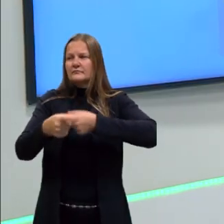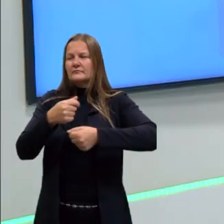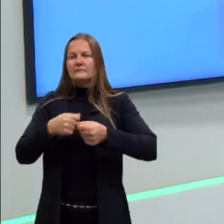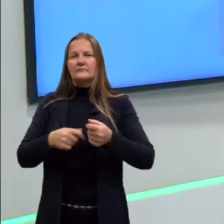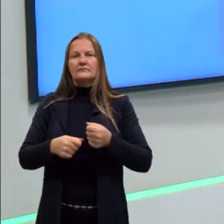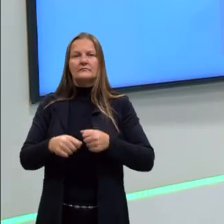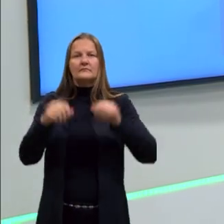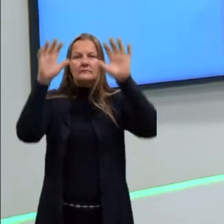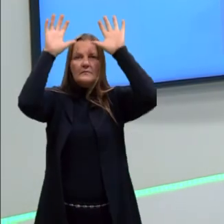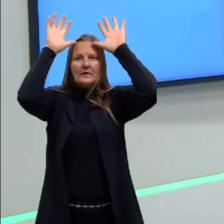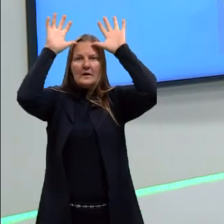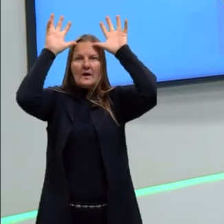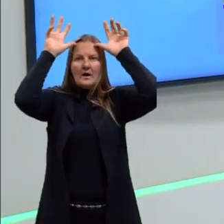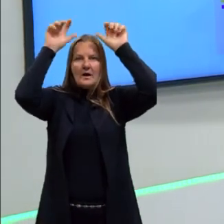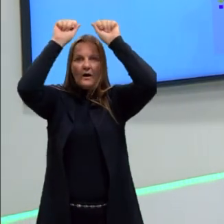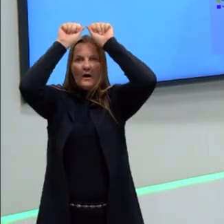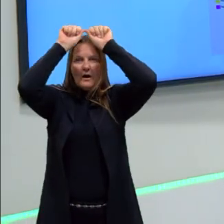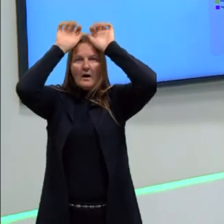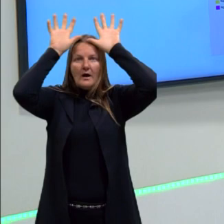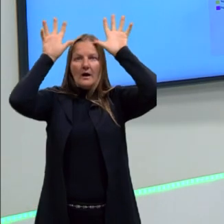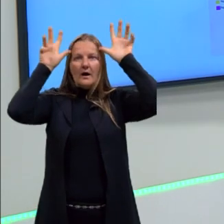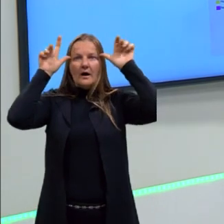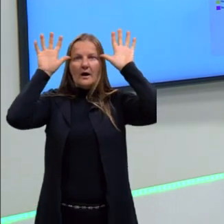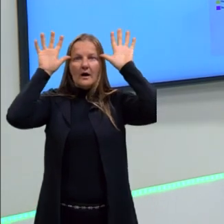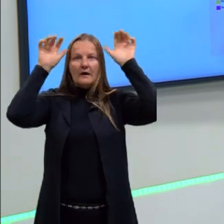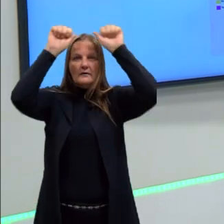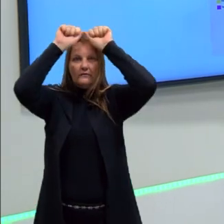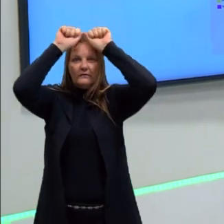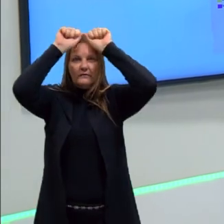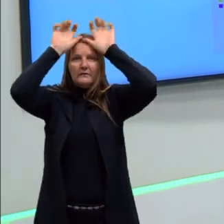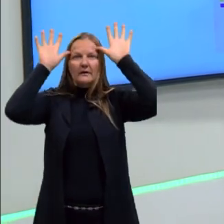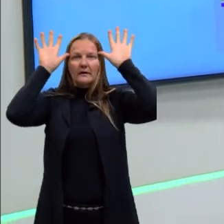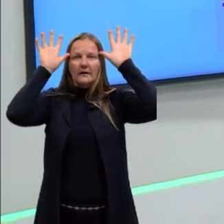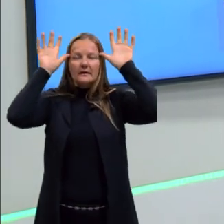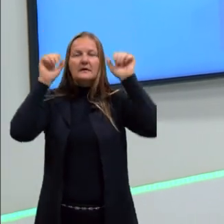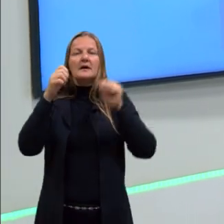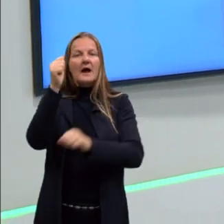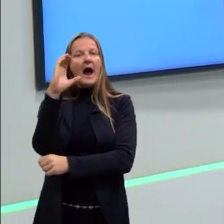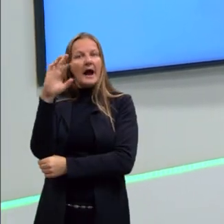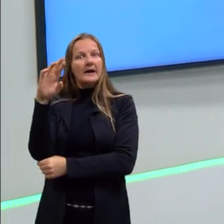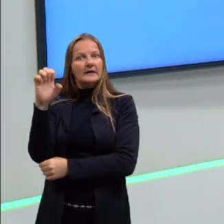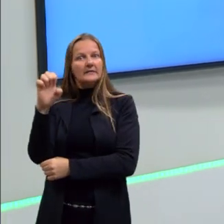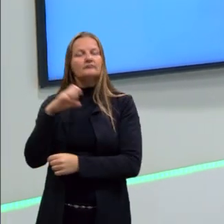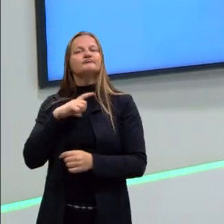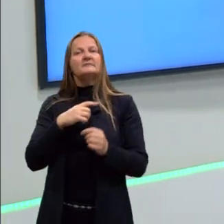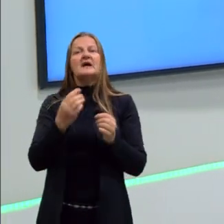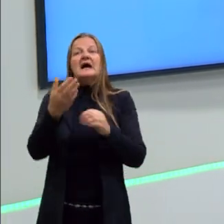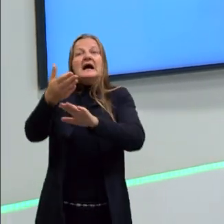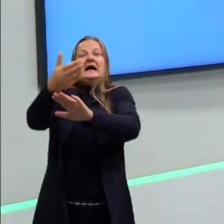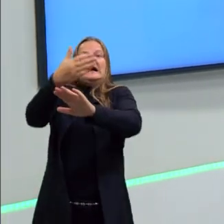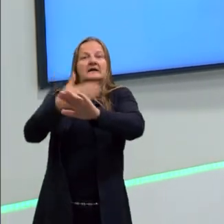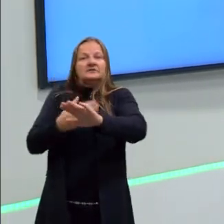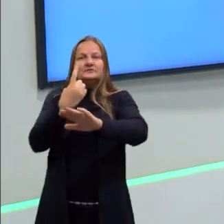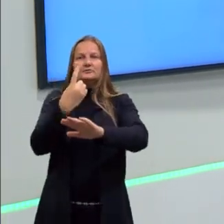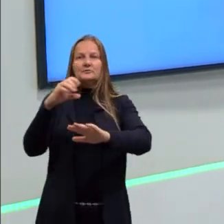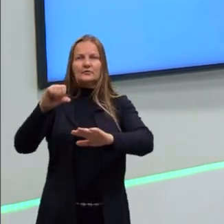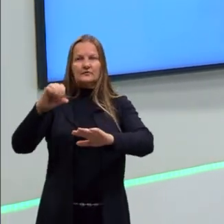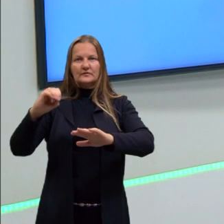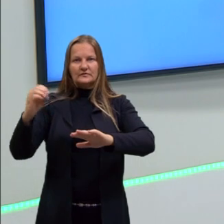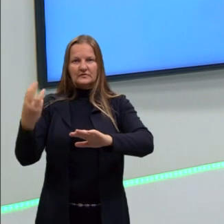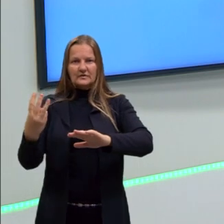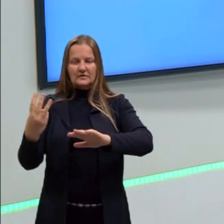e consegue né esse último território por Brasil antes de 1903 nós éramos assim bom então